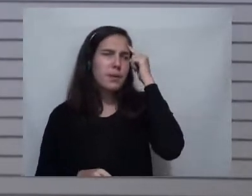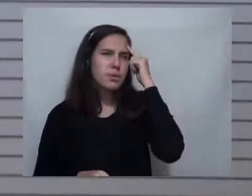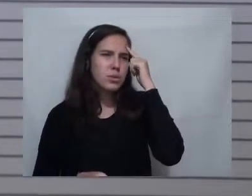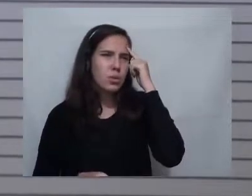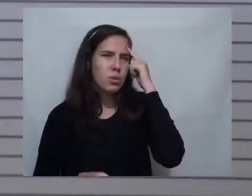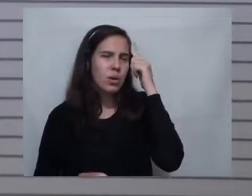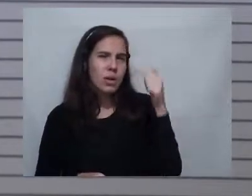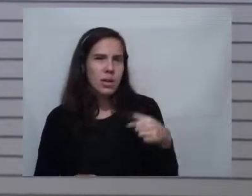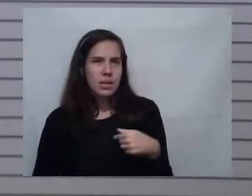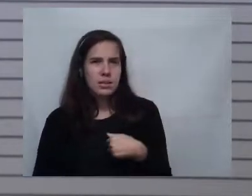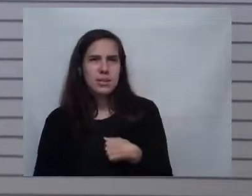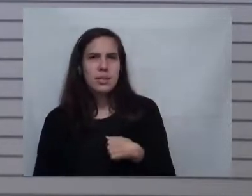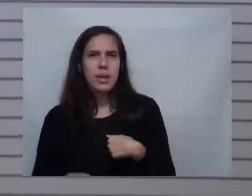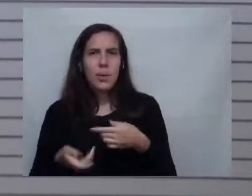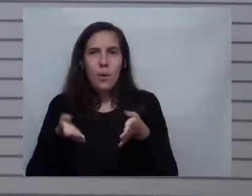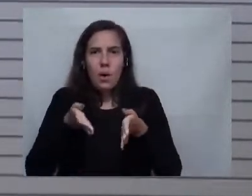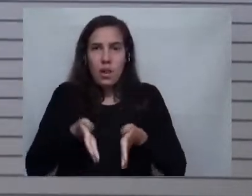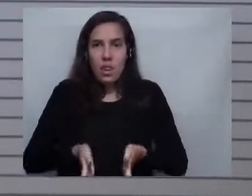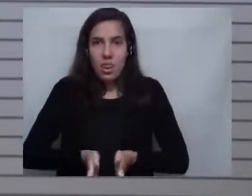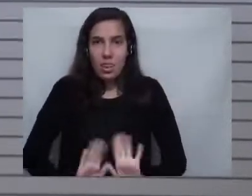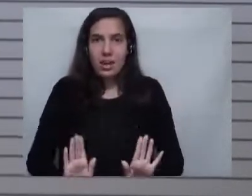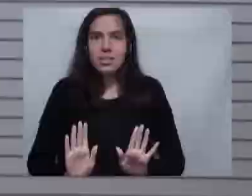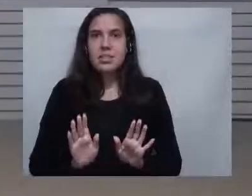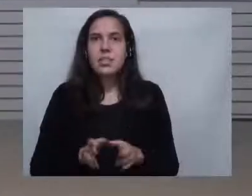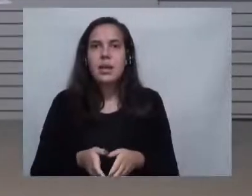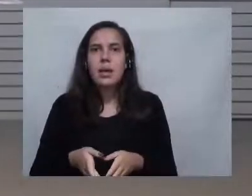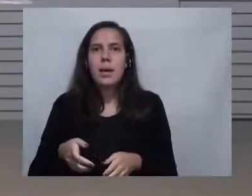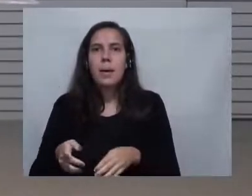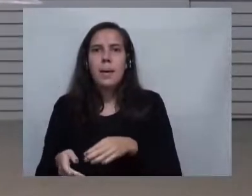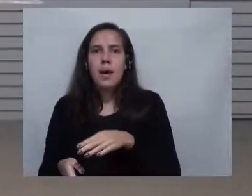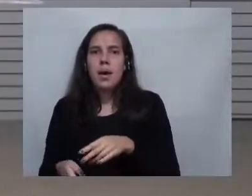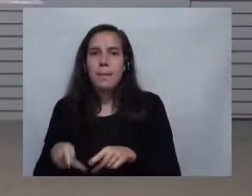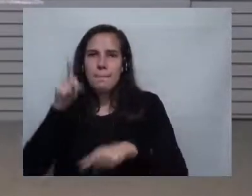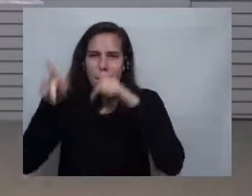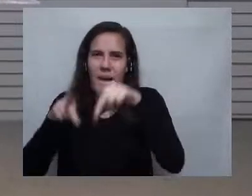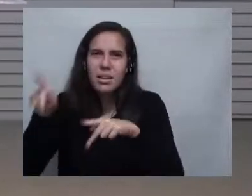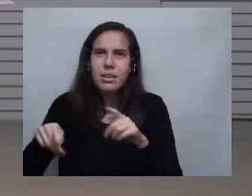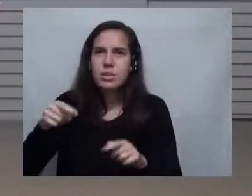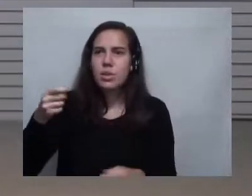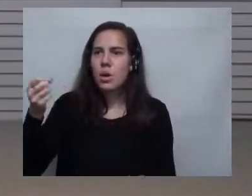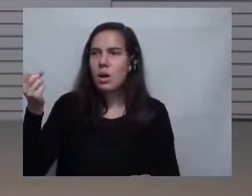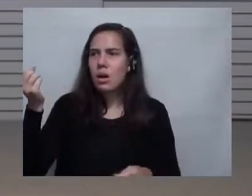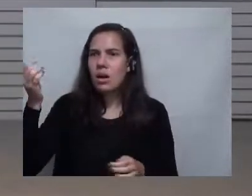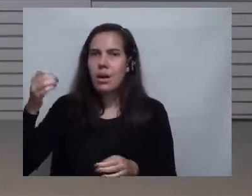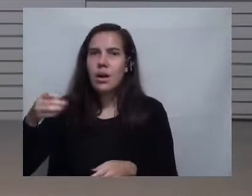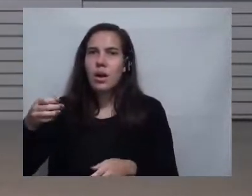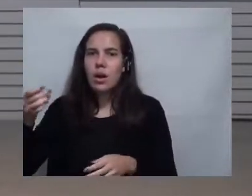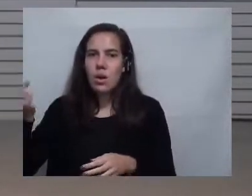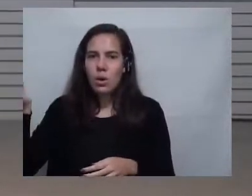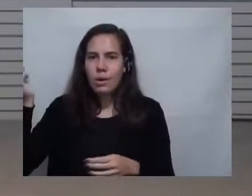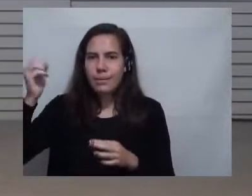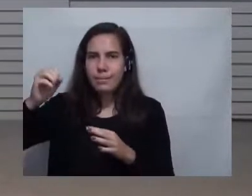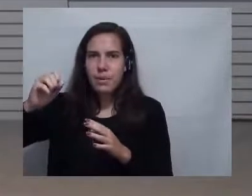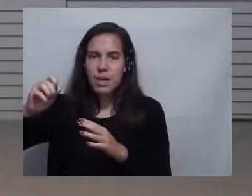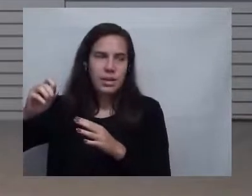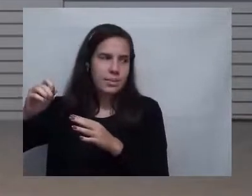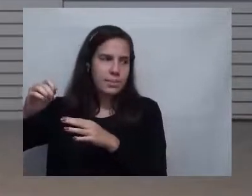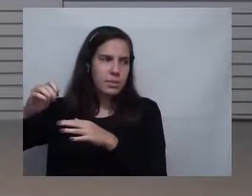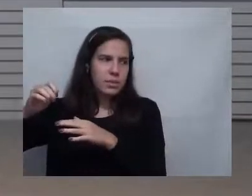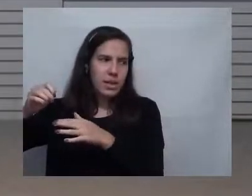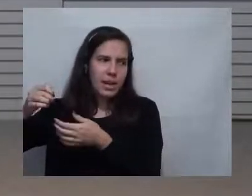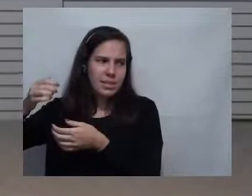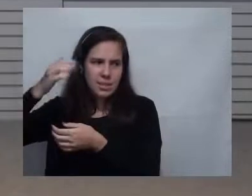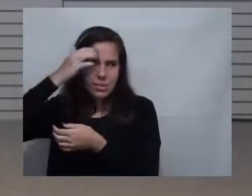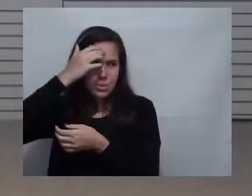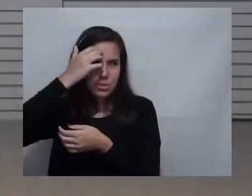lindo bom então é o contexto social e eu vou viver minha religião e se você